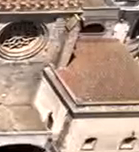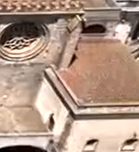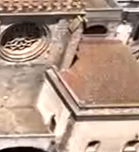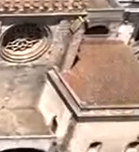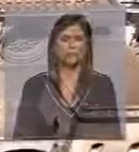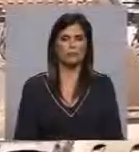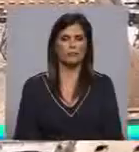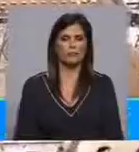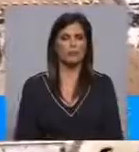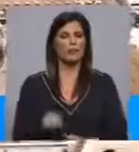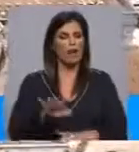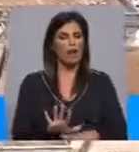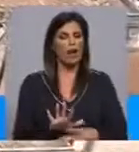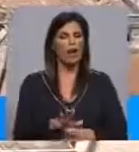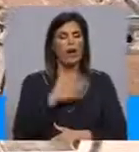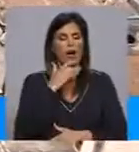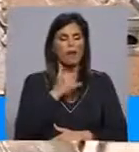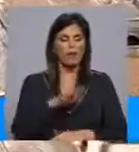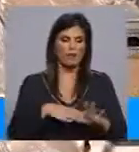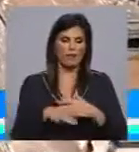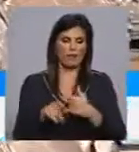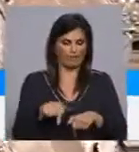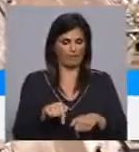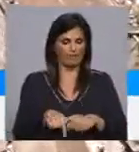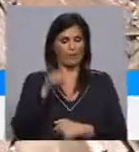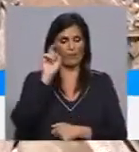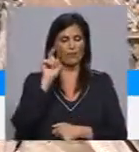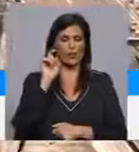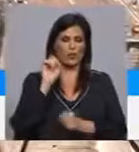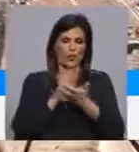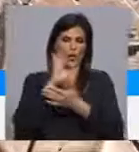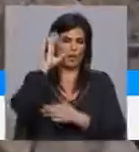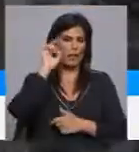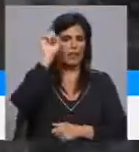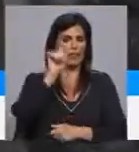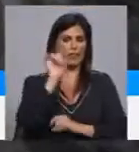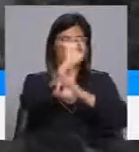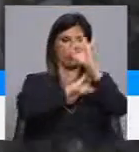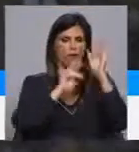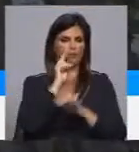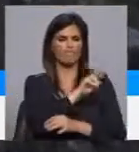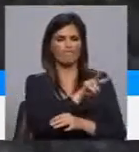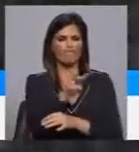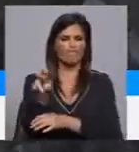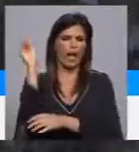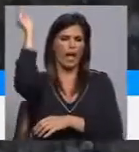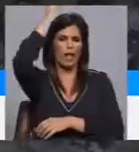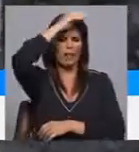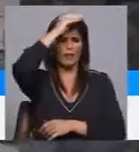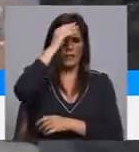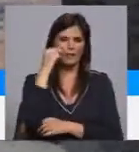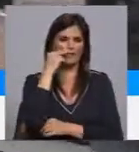Estamos em Évora a fazer este Jornal da Tarde, neste Dia da Europa. É a paisagem alentejana que